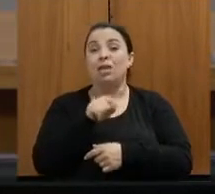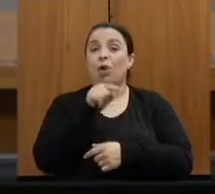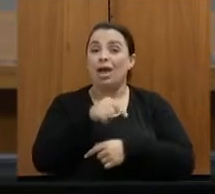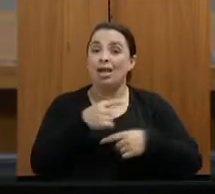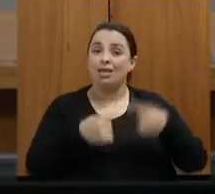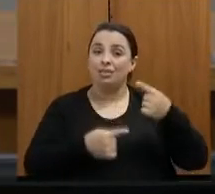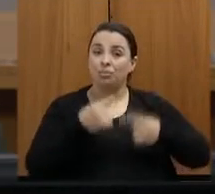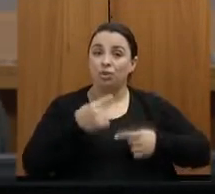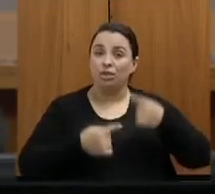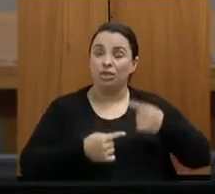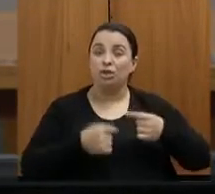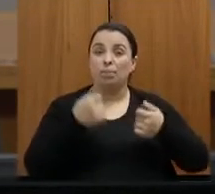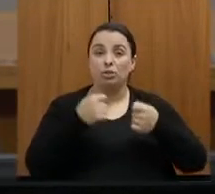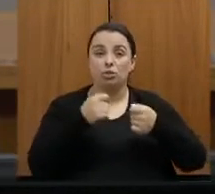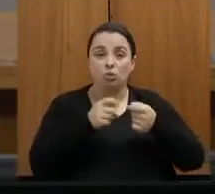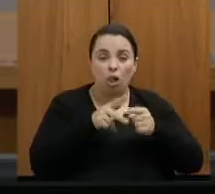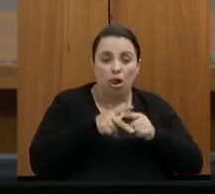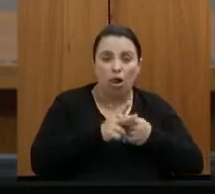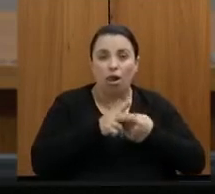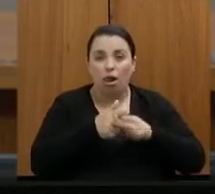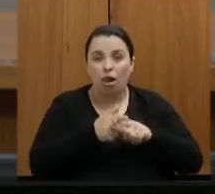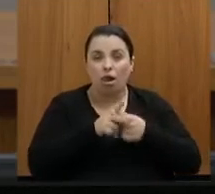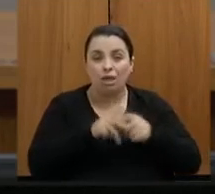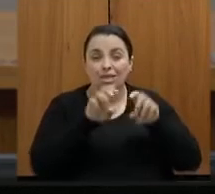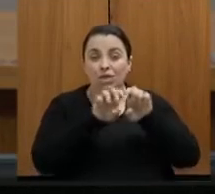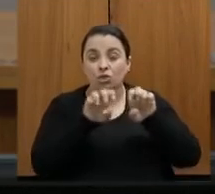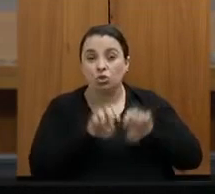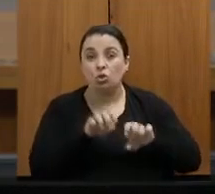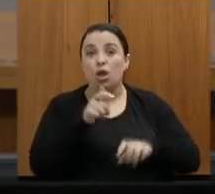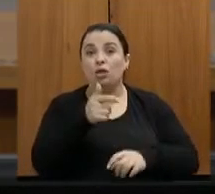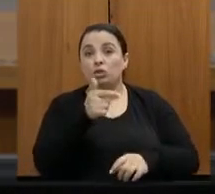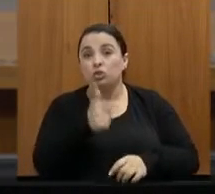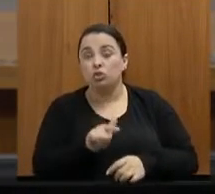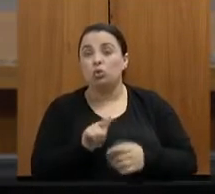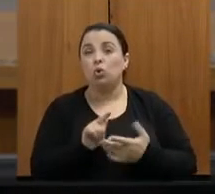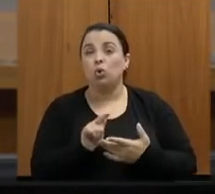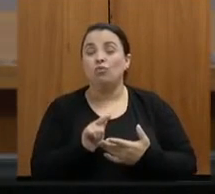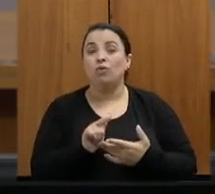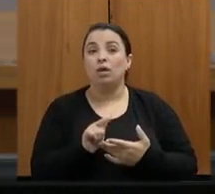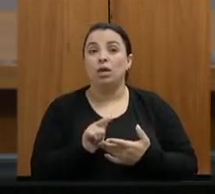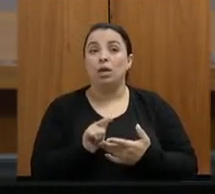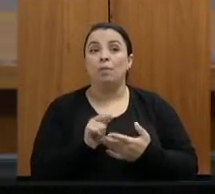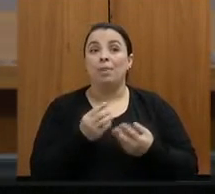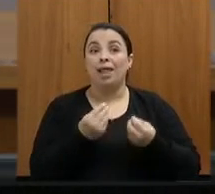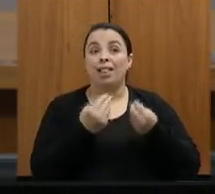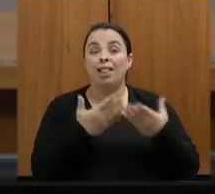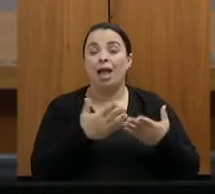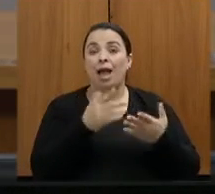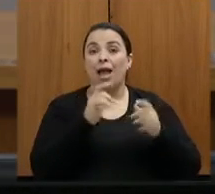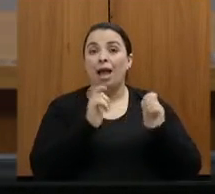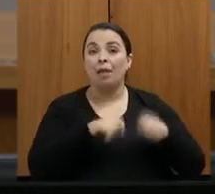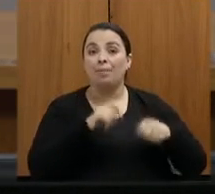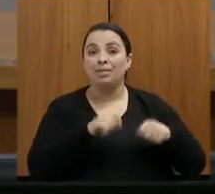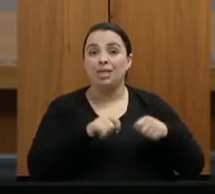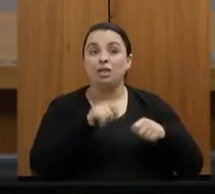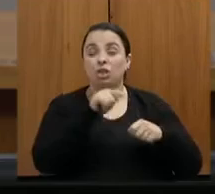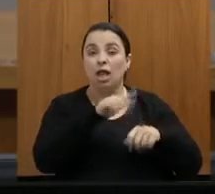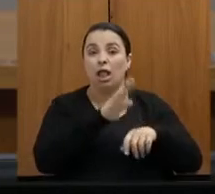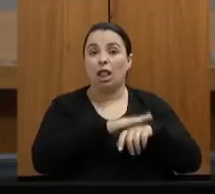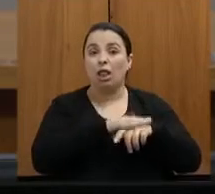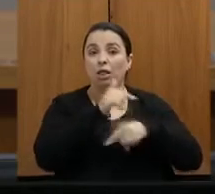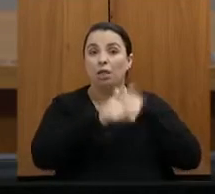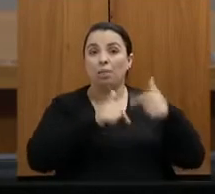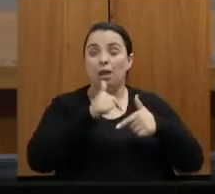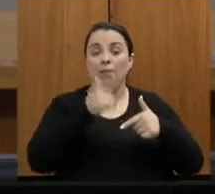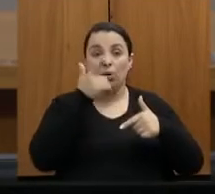robusta que fosse capaz de, efetivamente, entregar títulos para a população. Como eu disse,